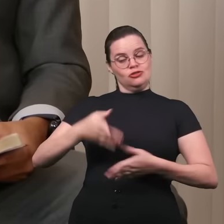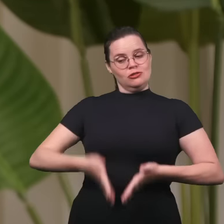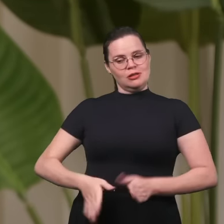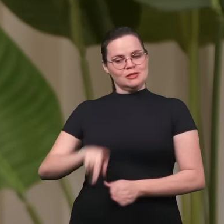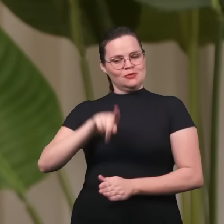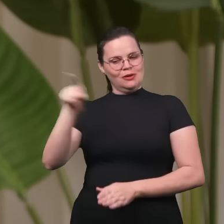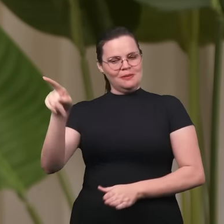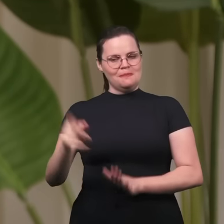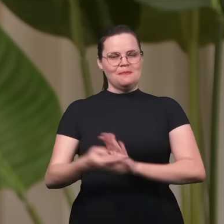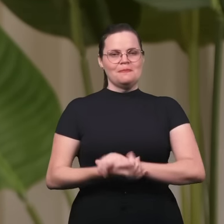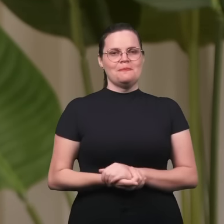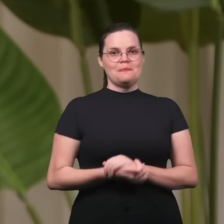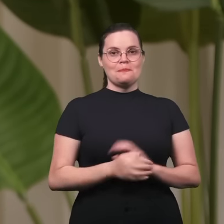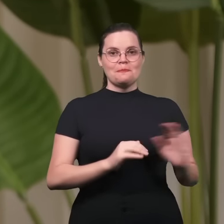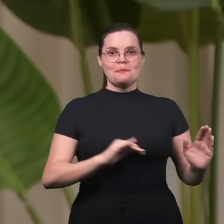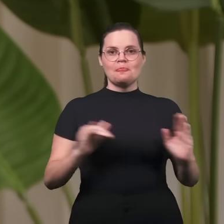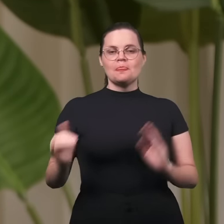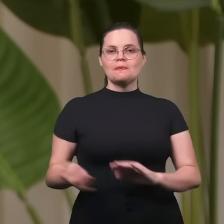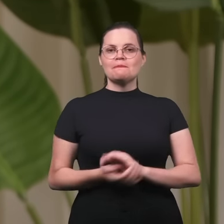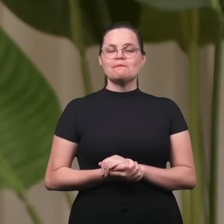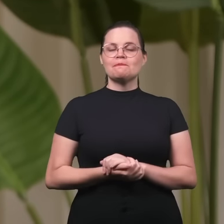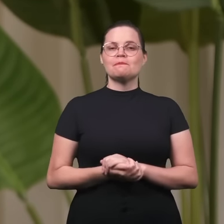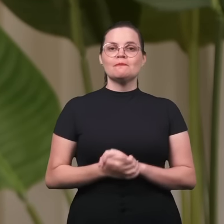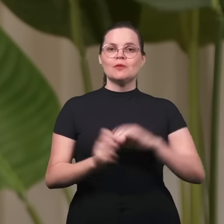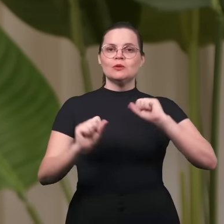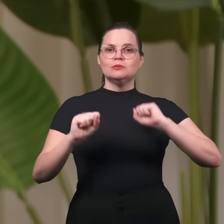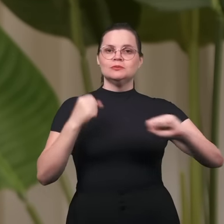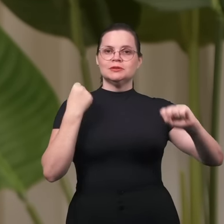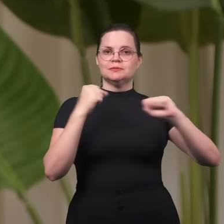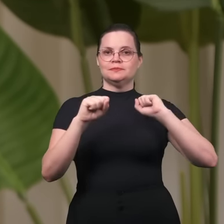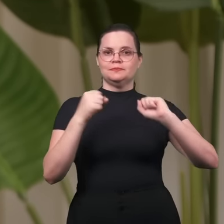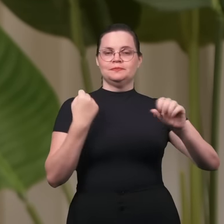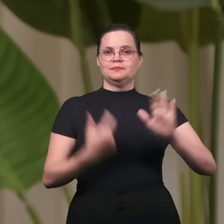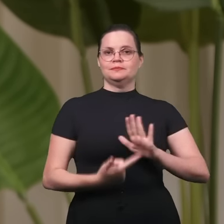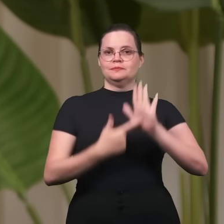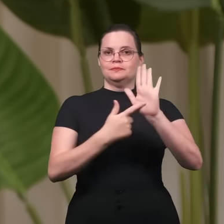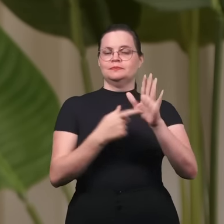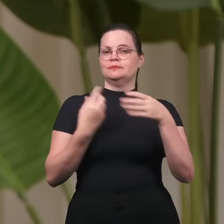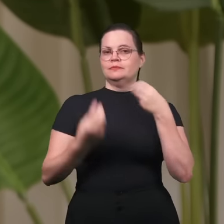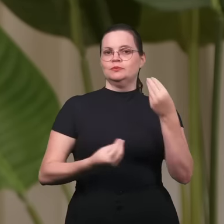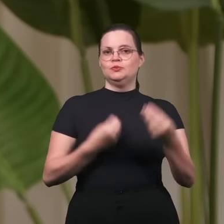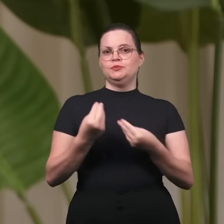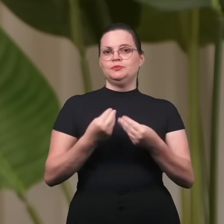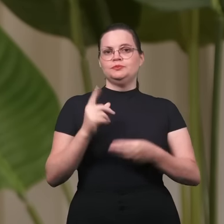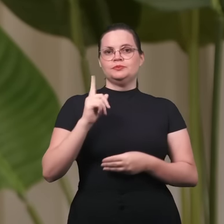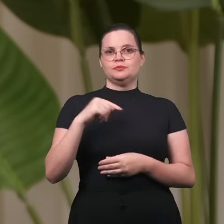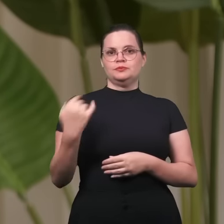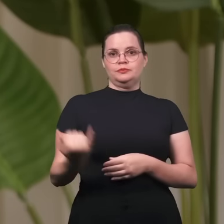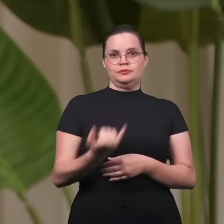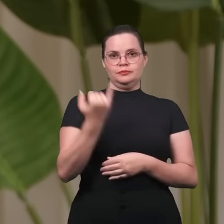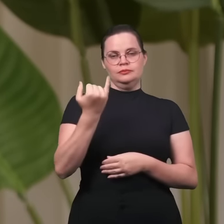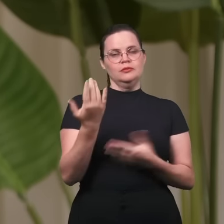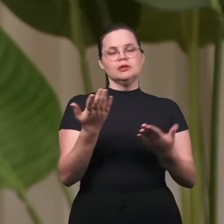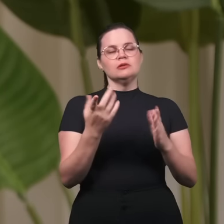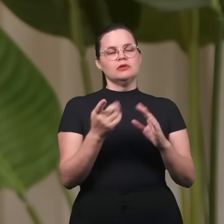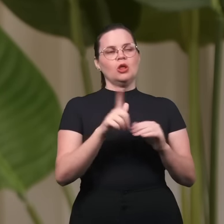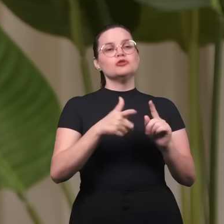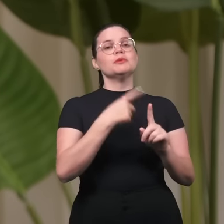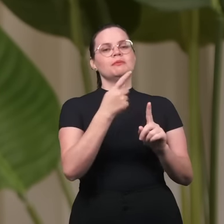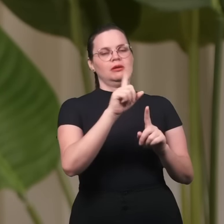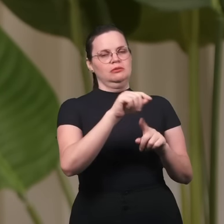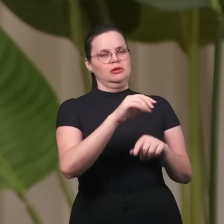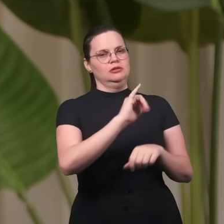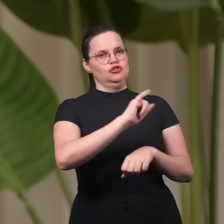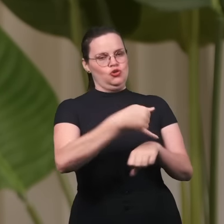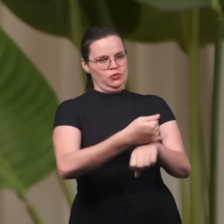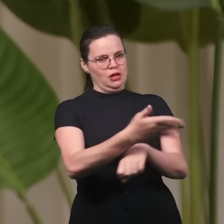Glória a Deus. Pastor Emerson, este salmo fala sobre a importância de Jerusalém, primeiramente,